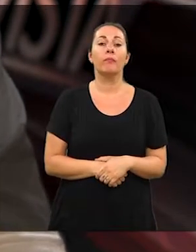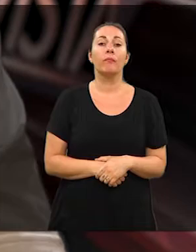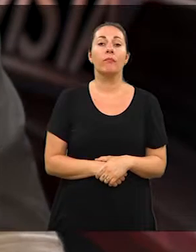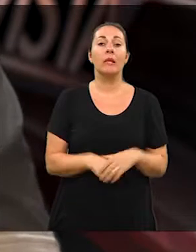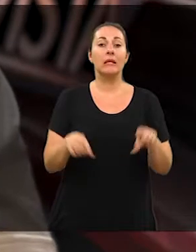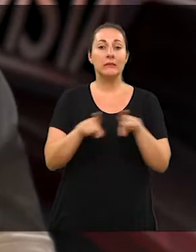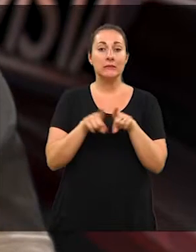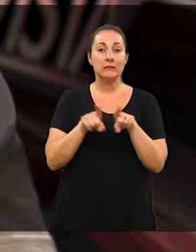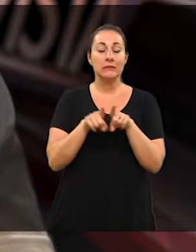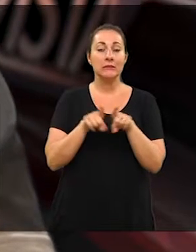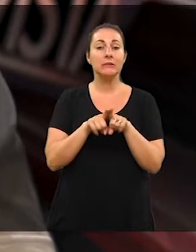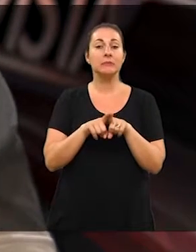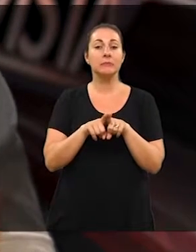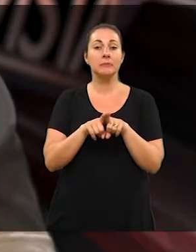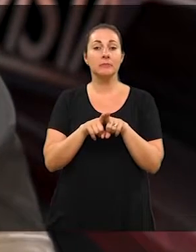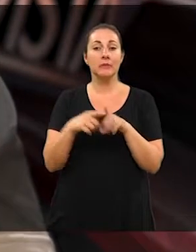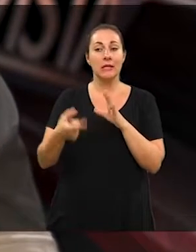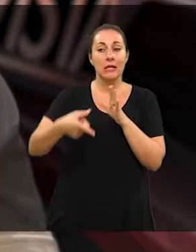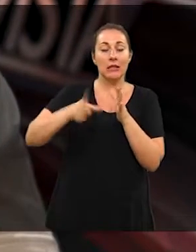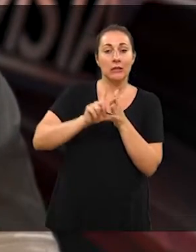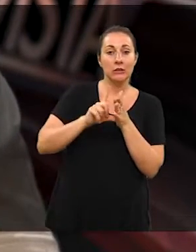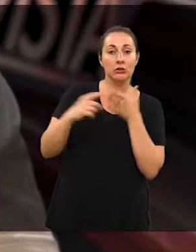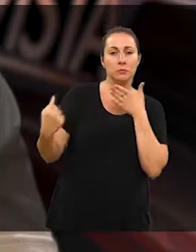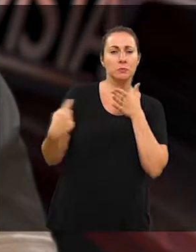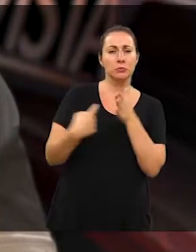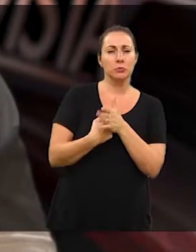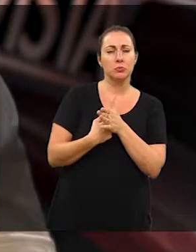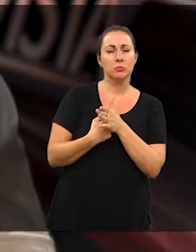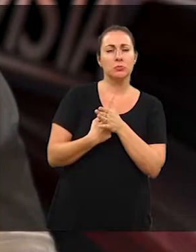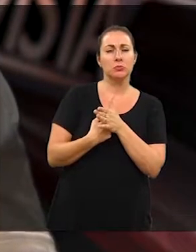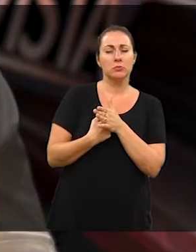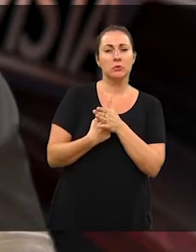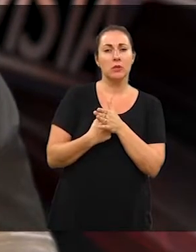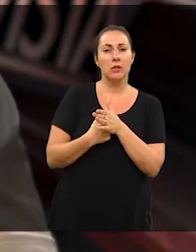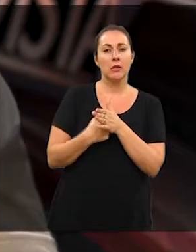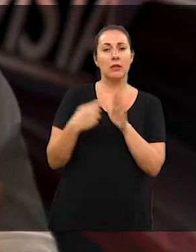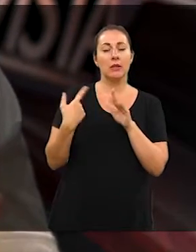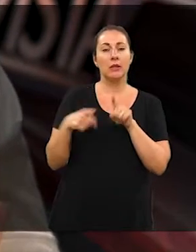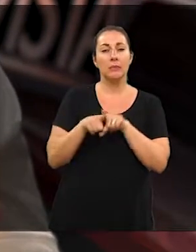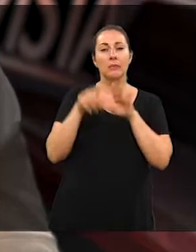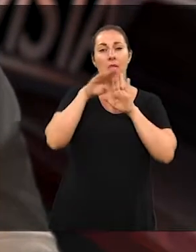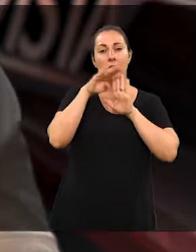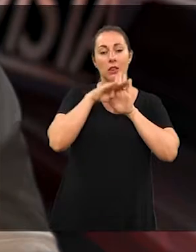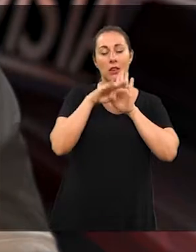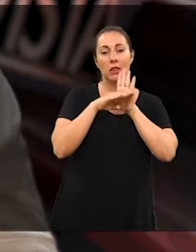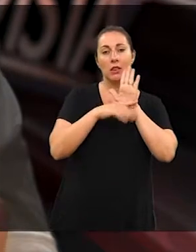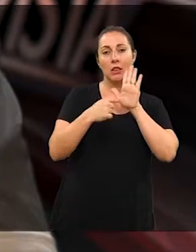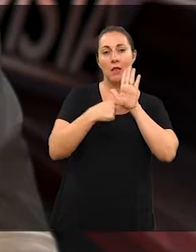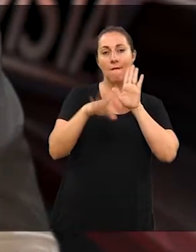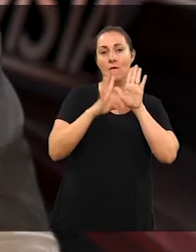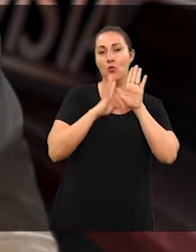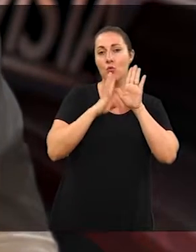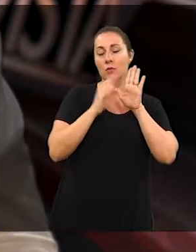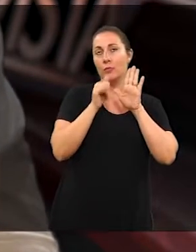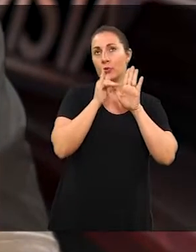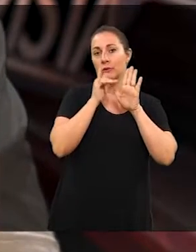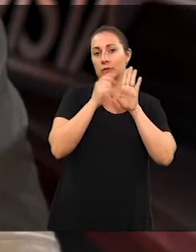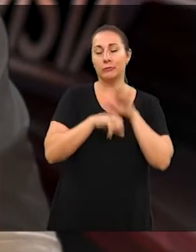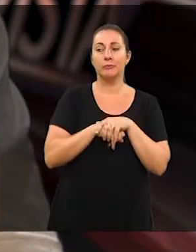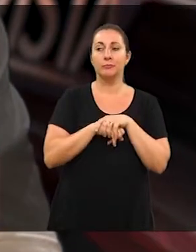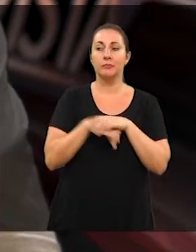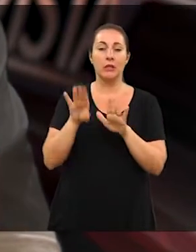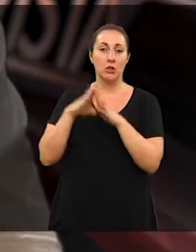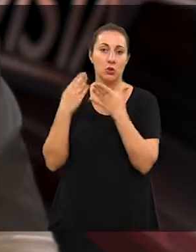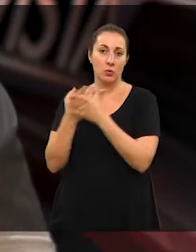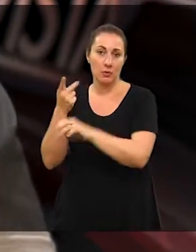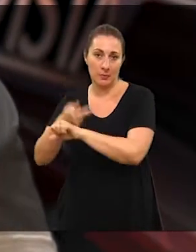relação a um questionamento que nós estávamos conversando aqui fora do ar, né, em relação ao nível né, de nivelar esse conhecimento. Por exemplo, assim,